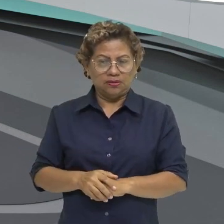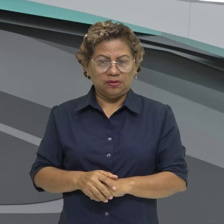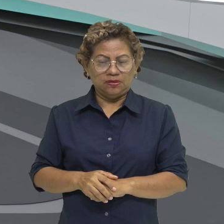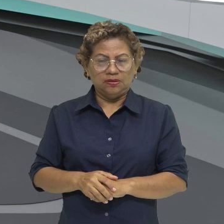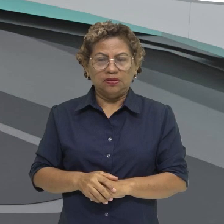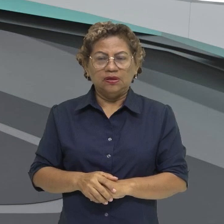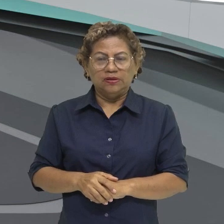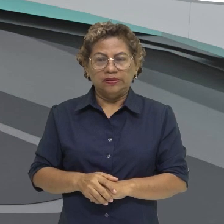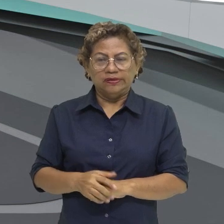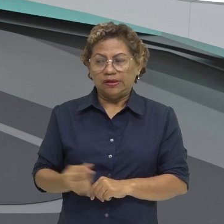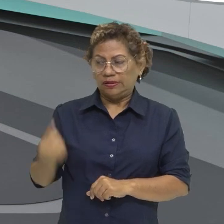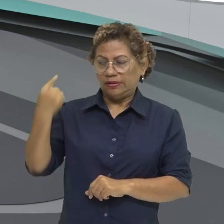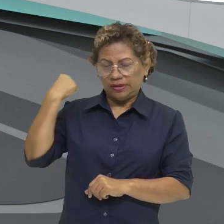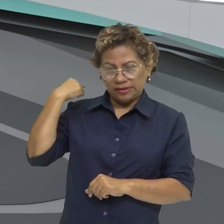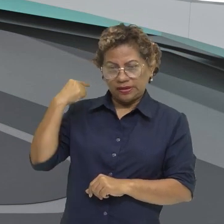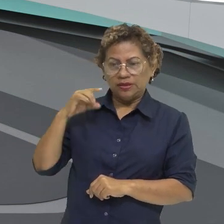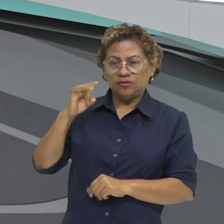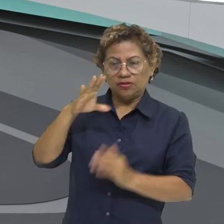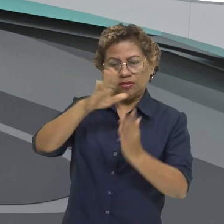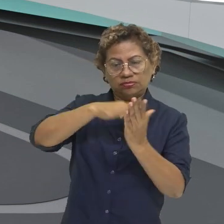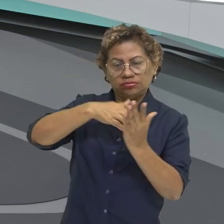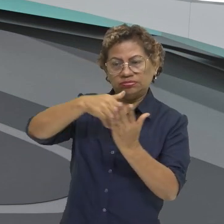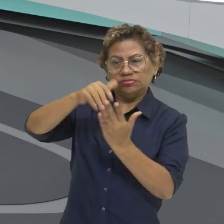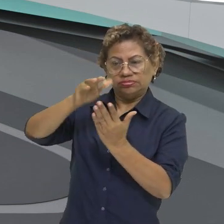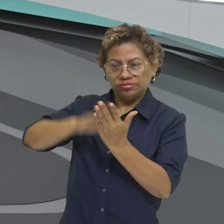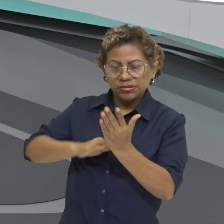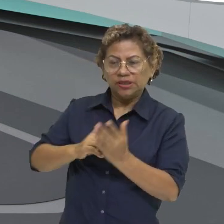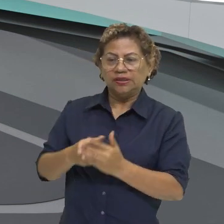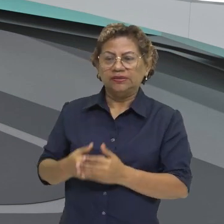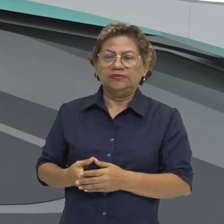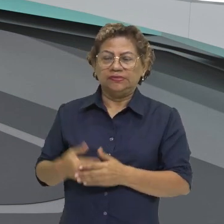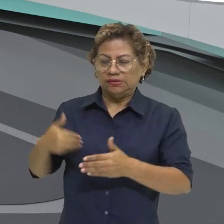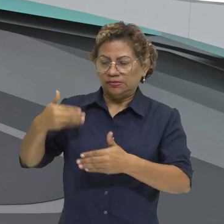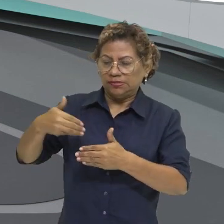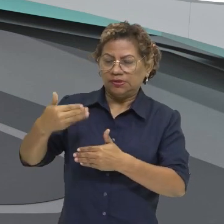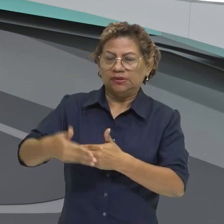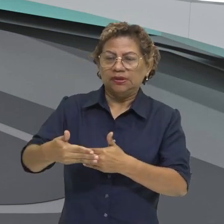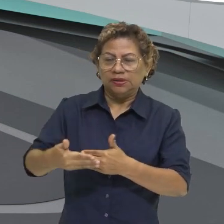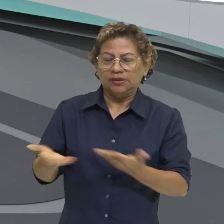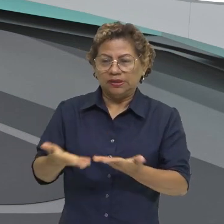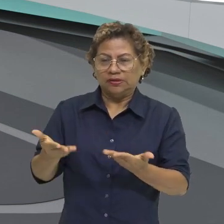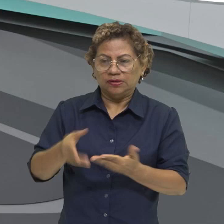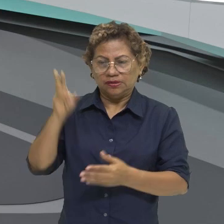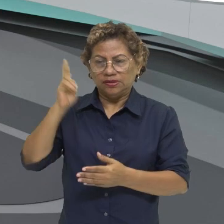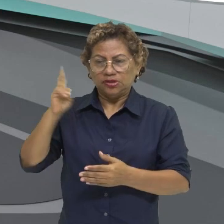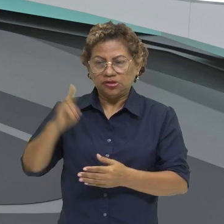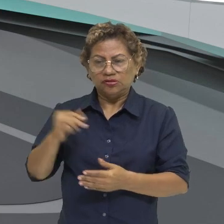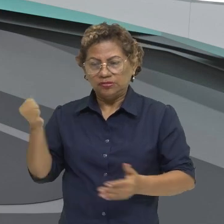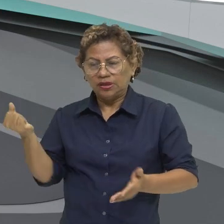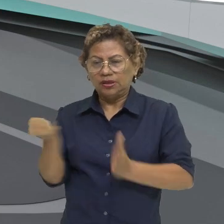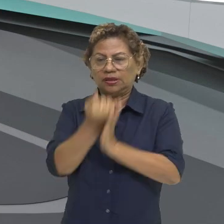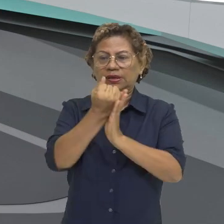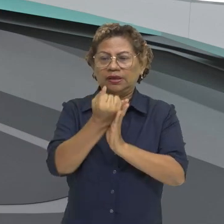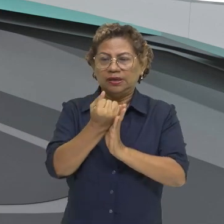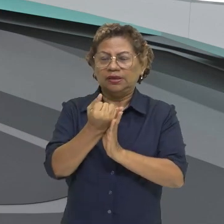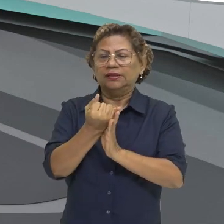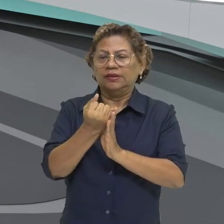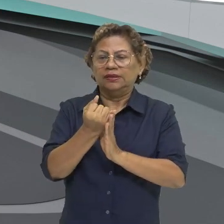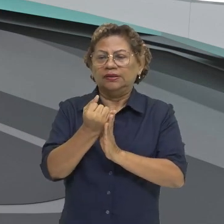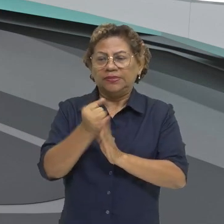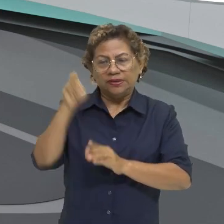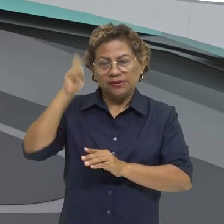grandes pintores. Então, a pintura, né, tem como elementos, como estrutura, né, como os elementos